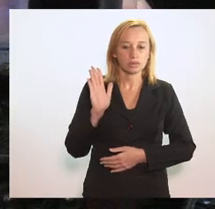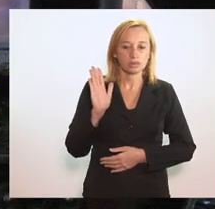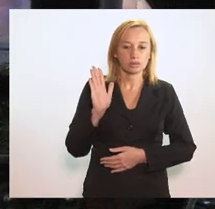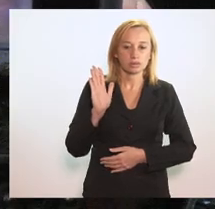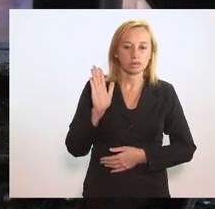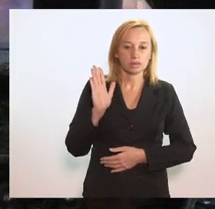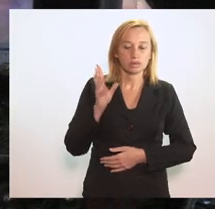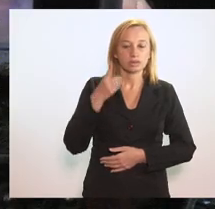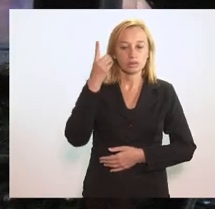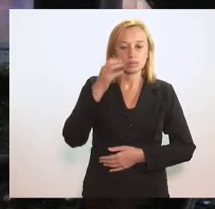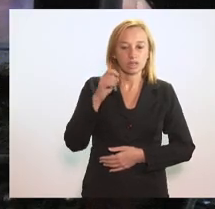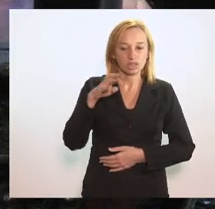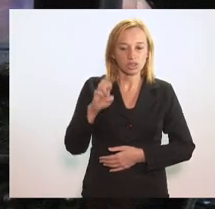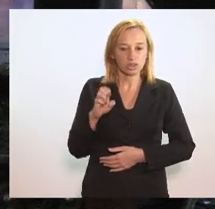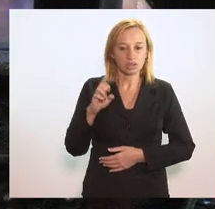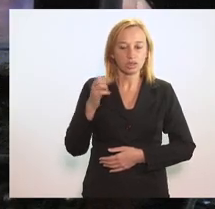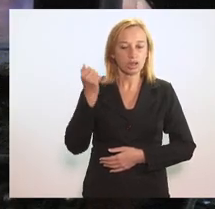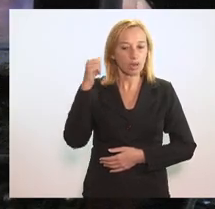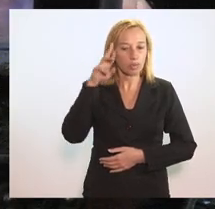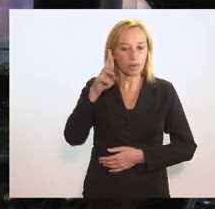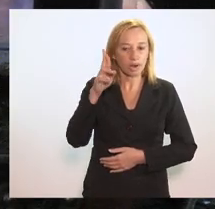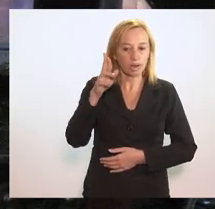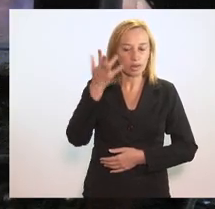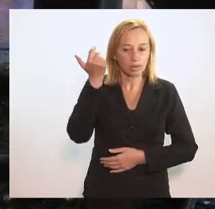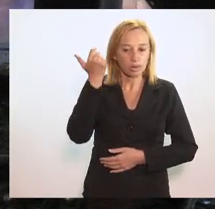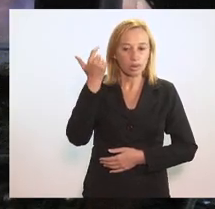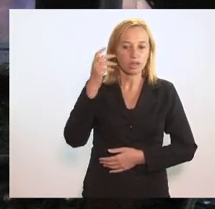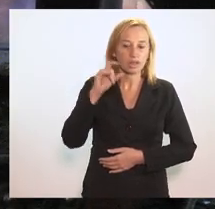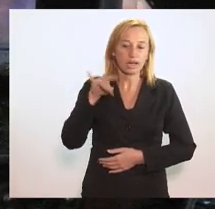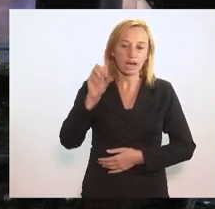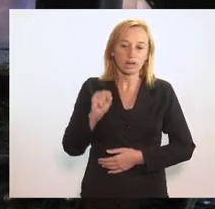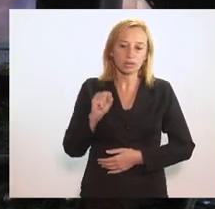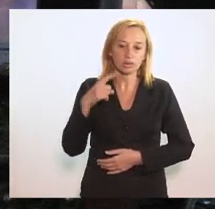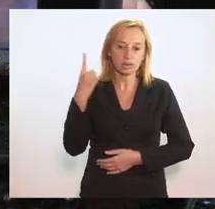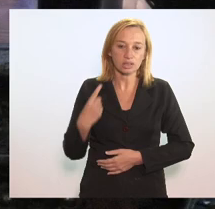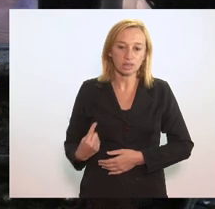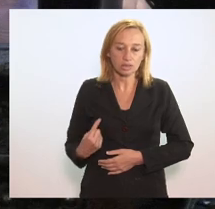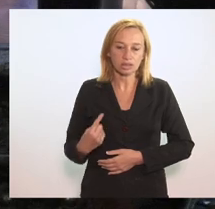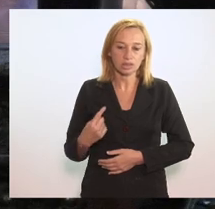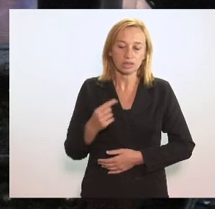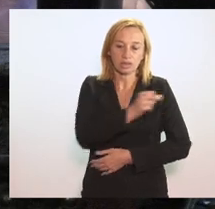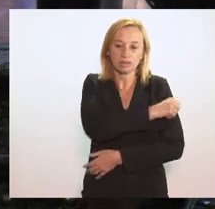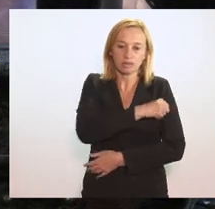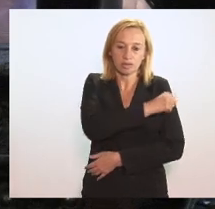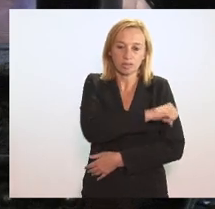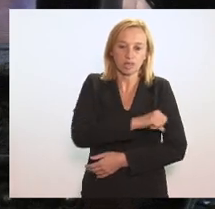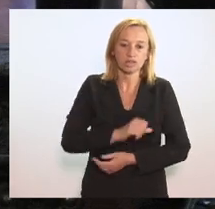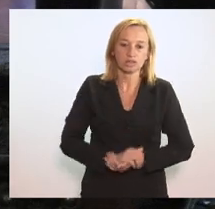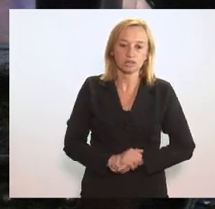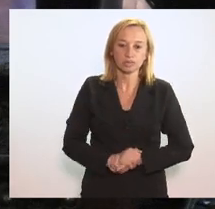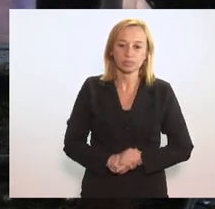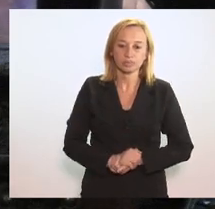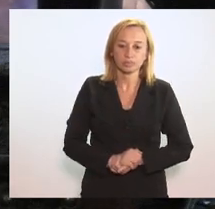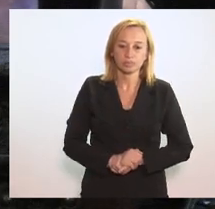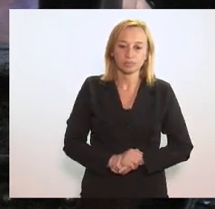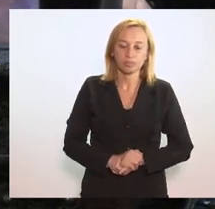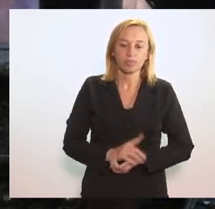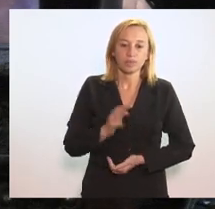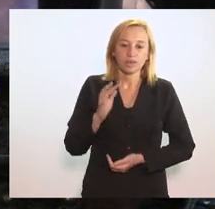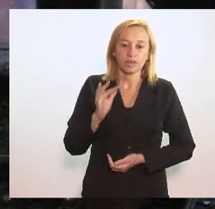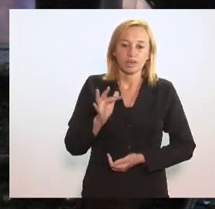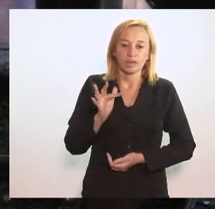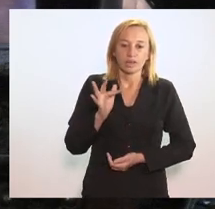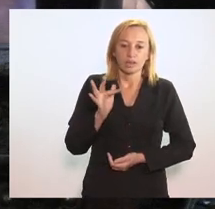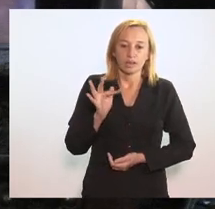Alexandre Freitas, Eliomar Coelho, Carlos Mink, Dani Monteiro, enfermeira Rejane e Flávio